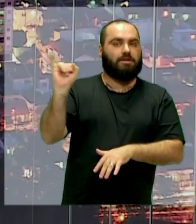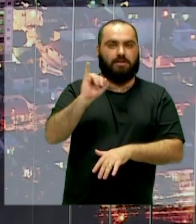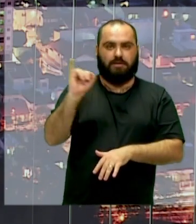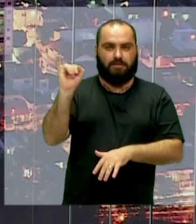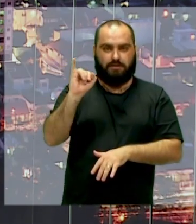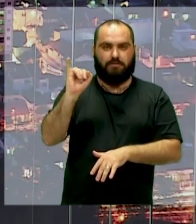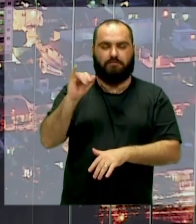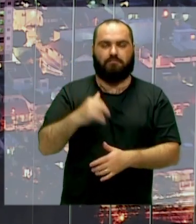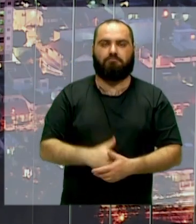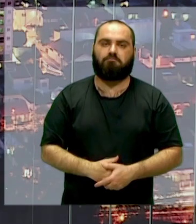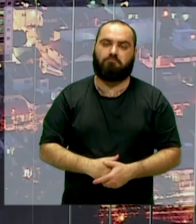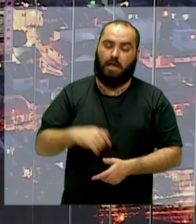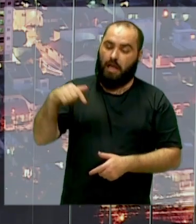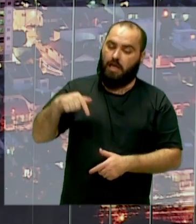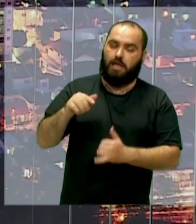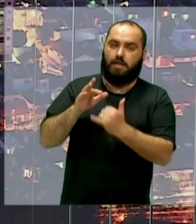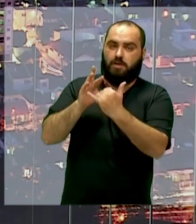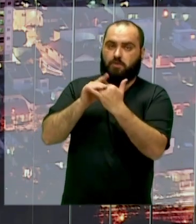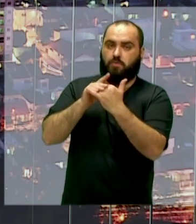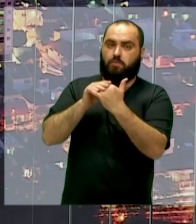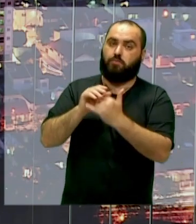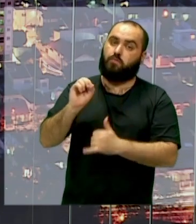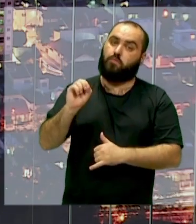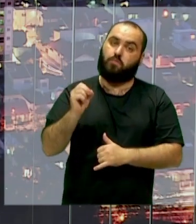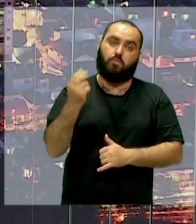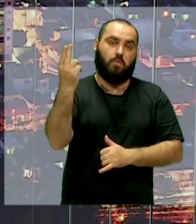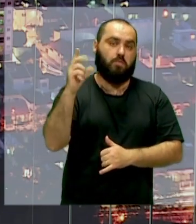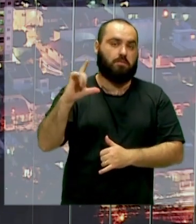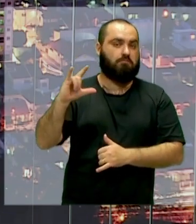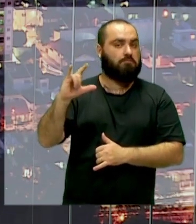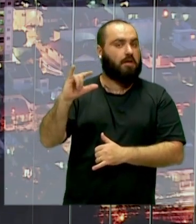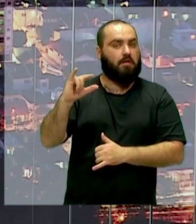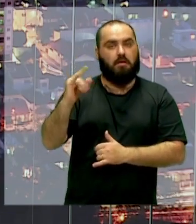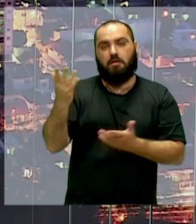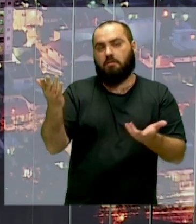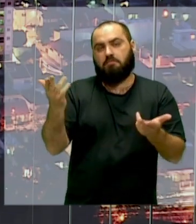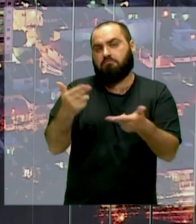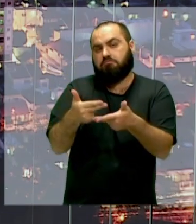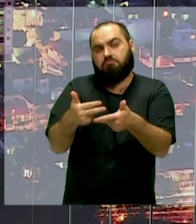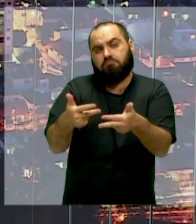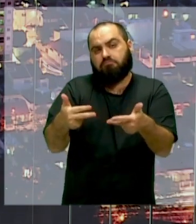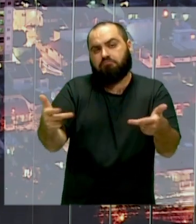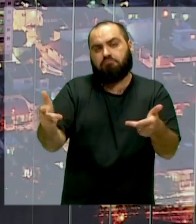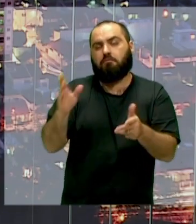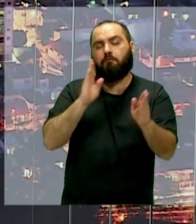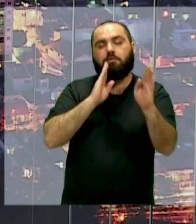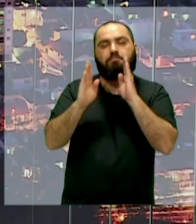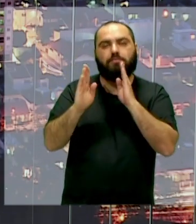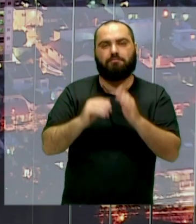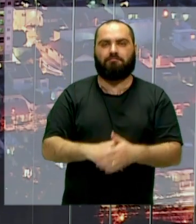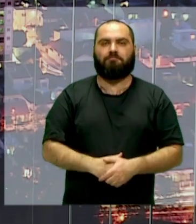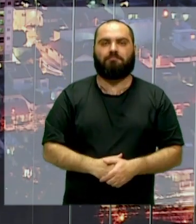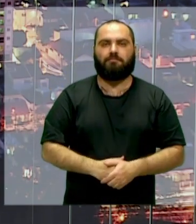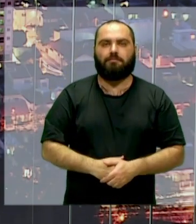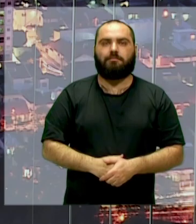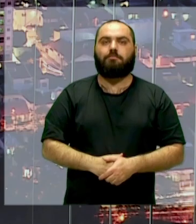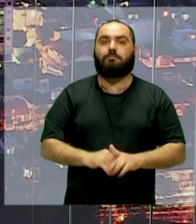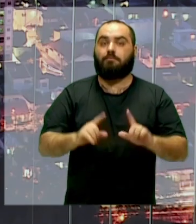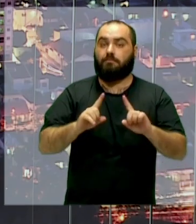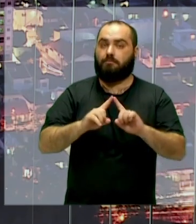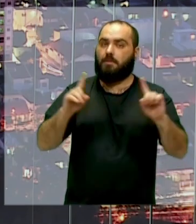Vereadores seja aqui no YouTube ou no Instagram ou na no Facebook mas nos